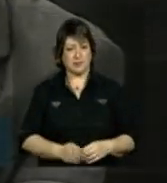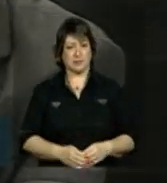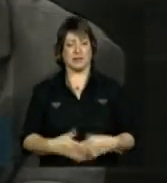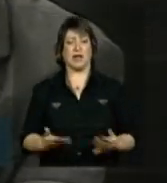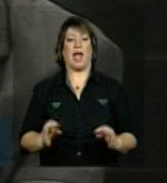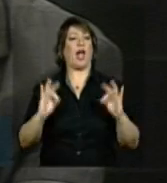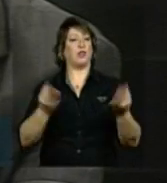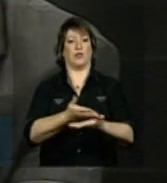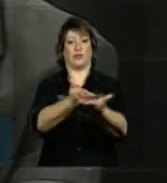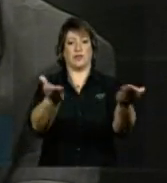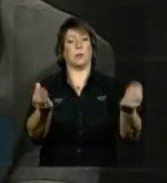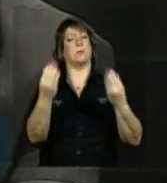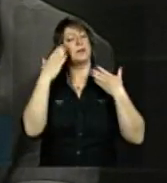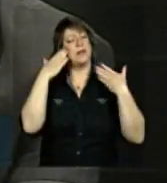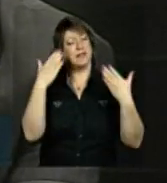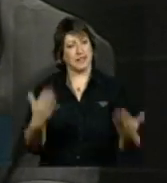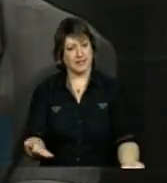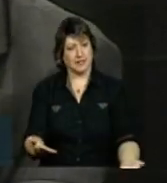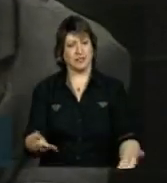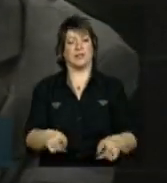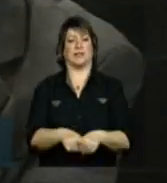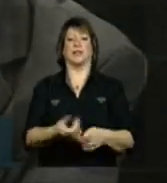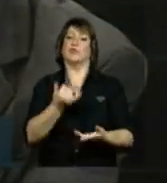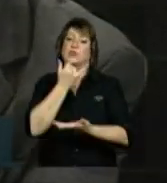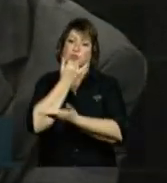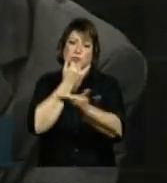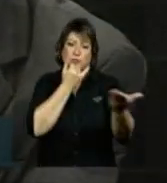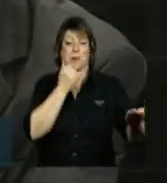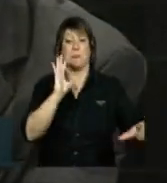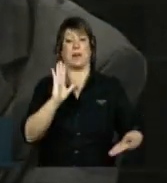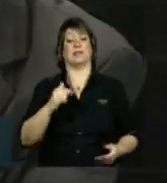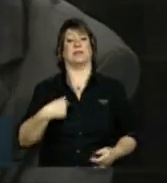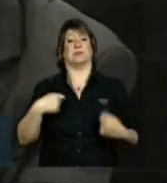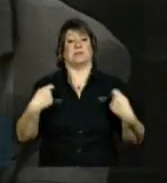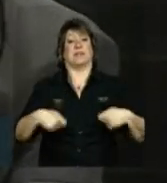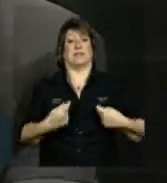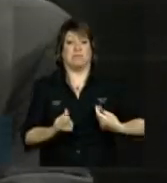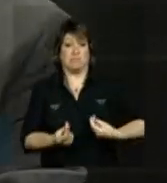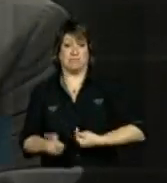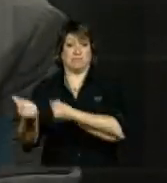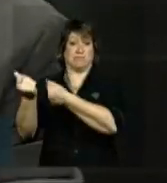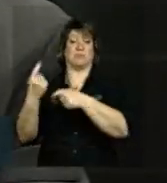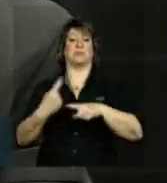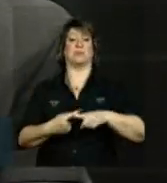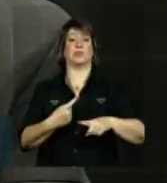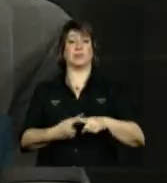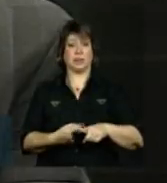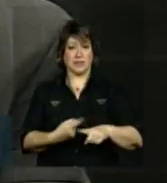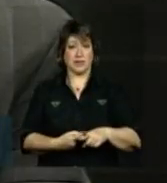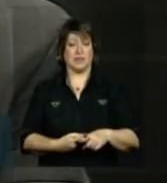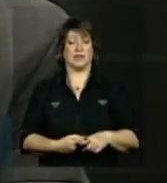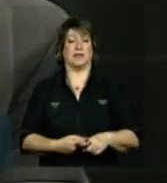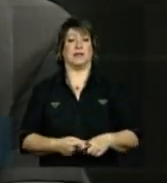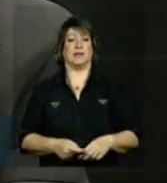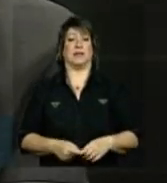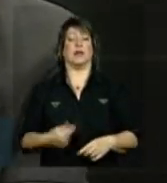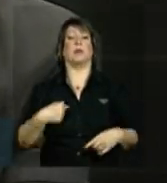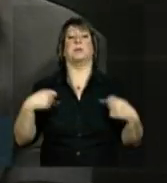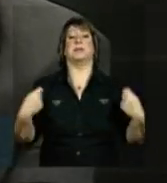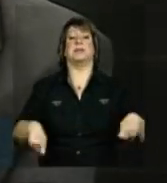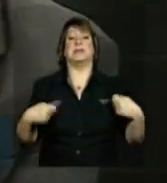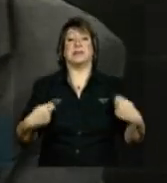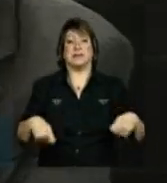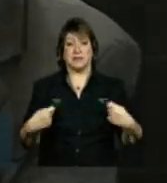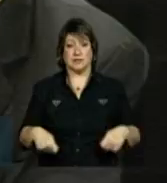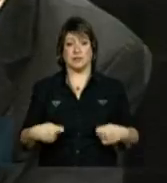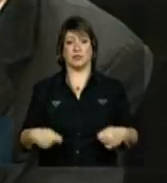A todos os senhores, o meu muito obrigado. E me perdoem, mas eu tenho que me afastar, porque eu preciso